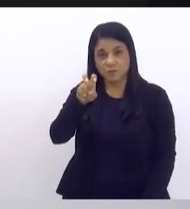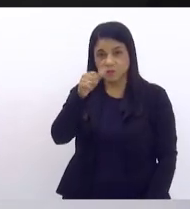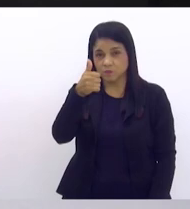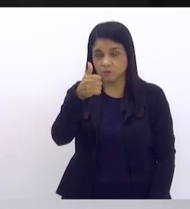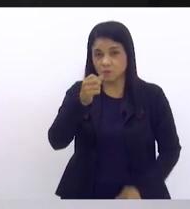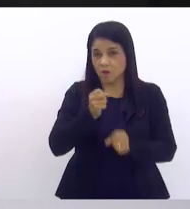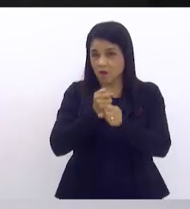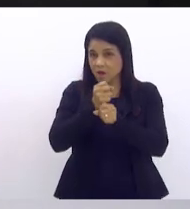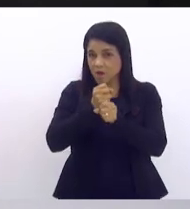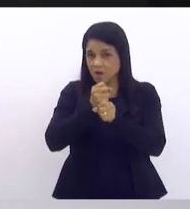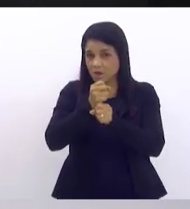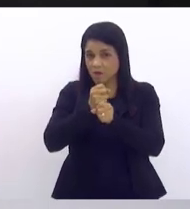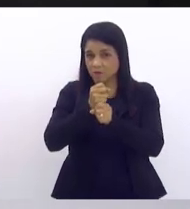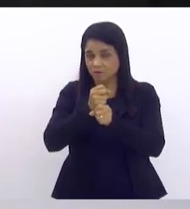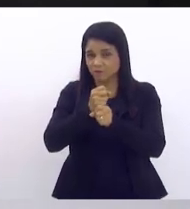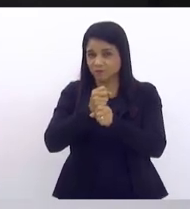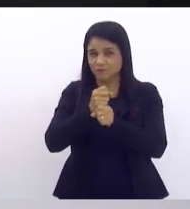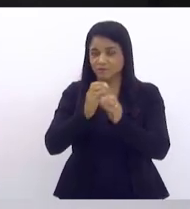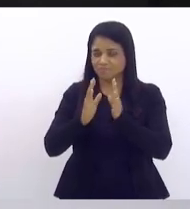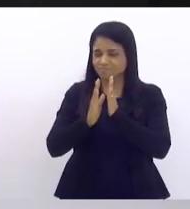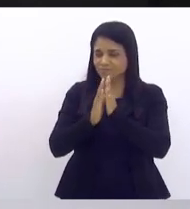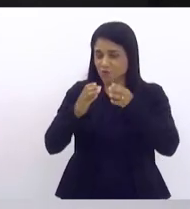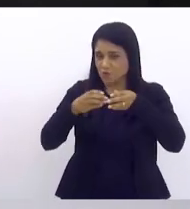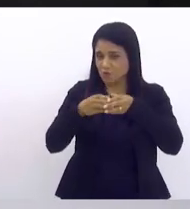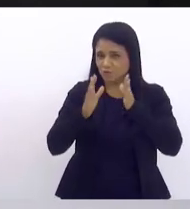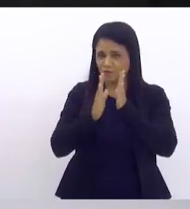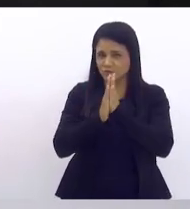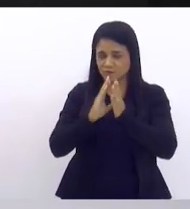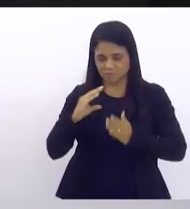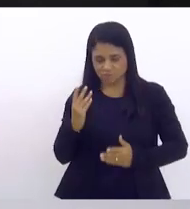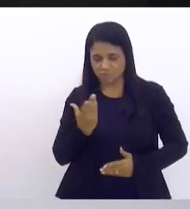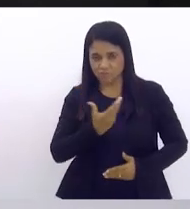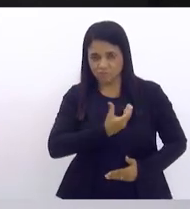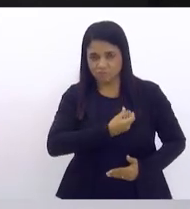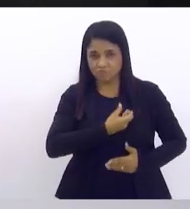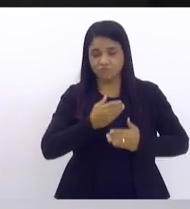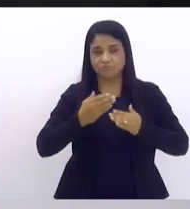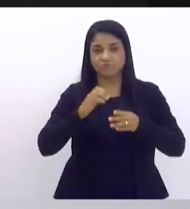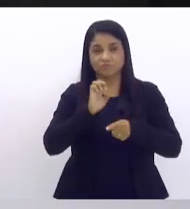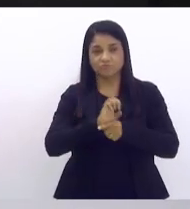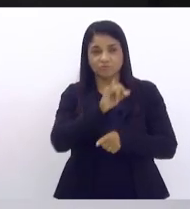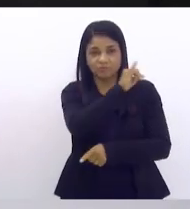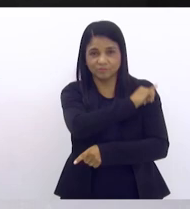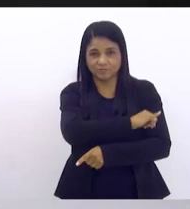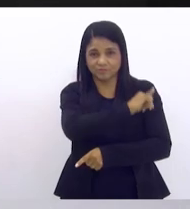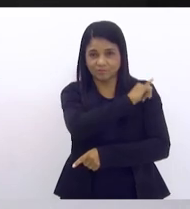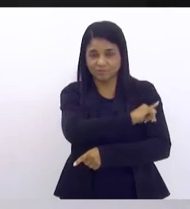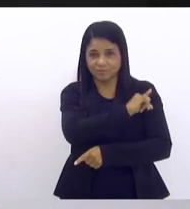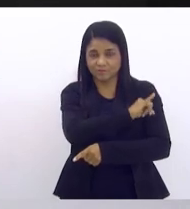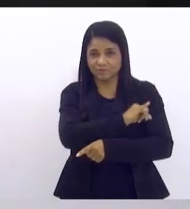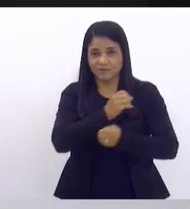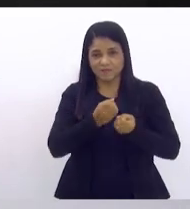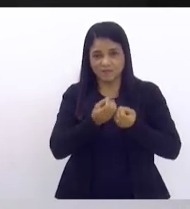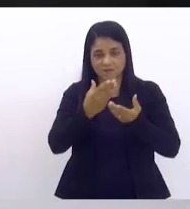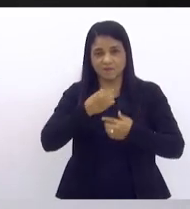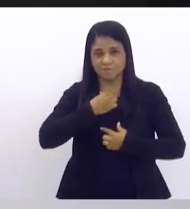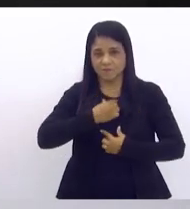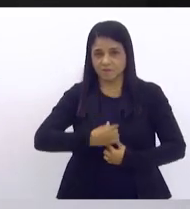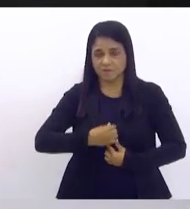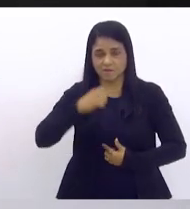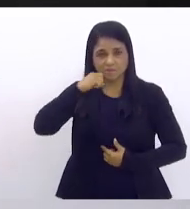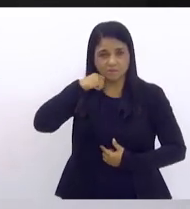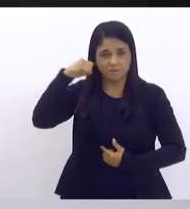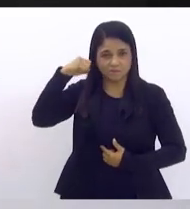anos da renovação carismática católica do Estado do Rio de Janeiro, com a entrega da medalha